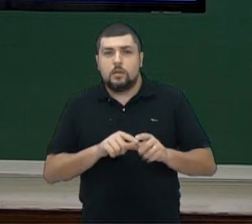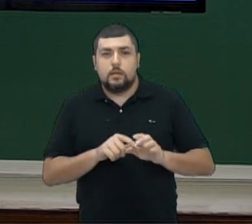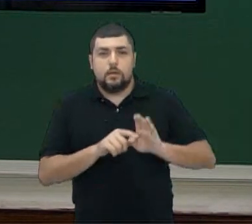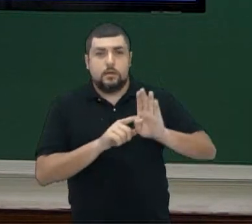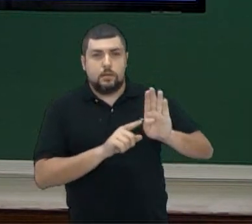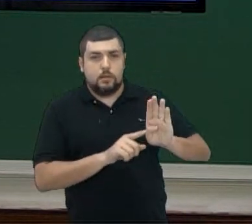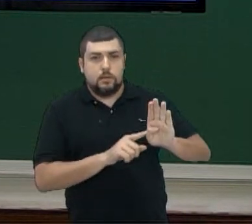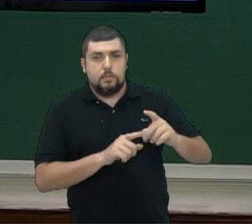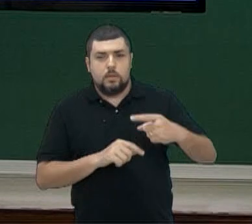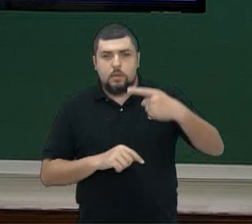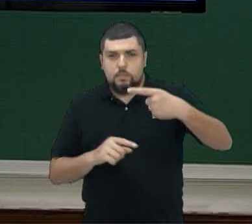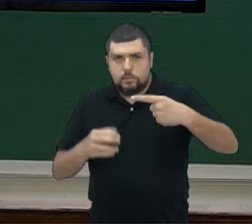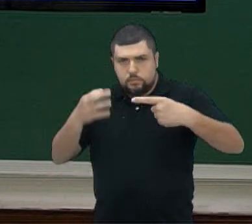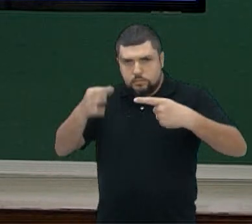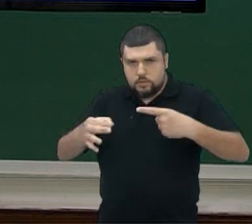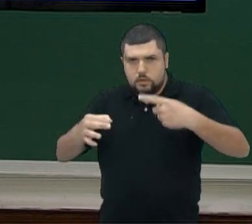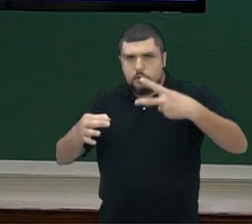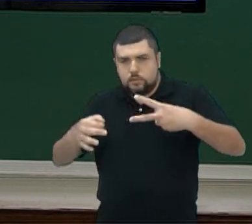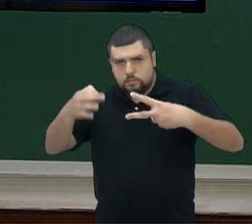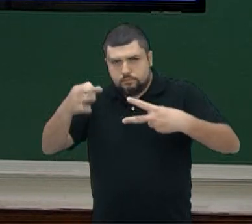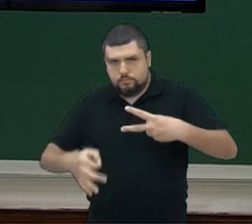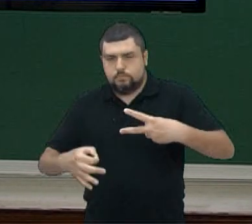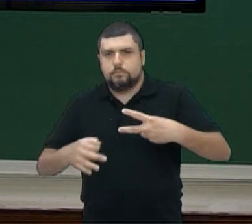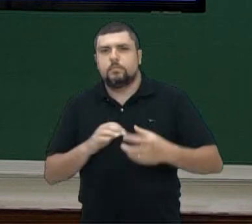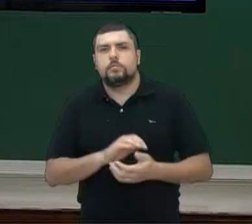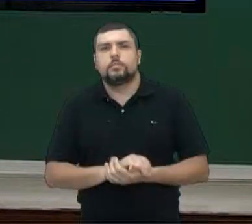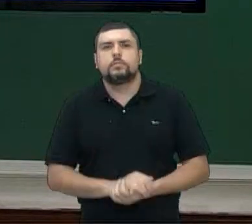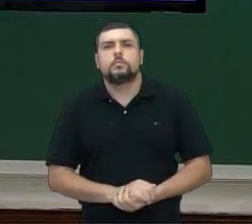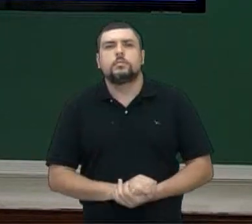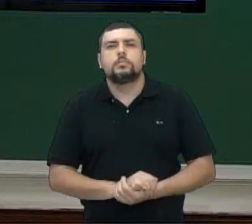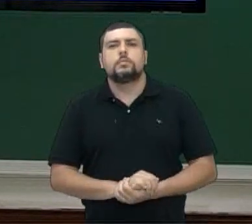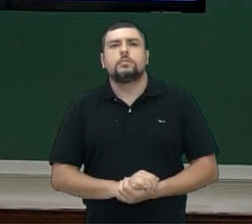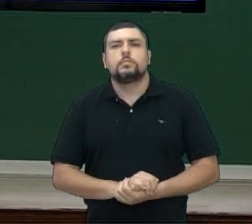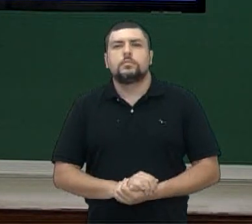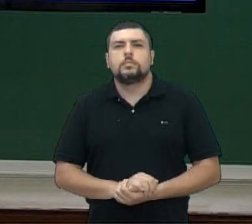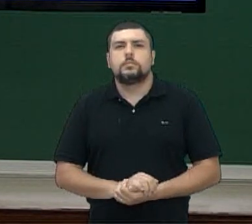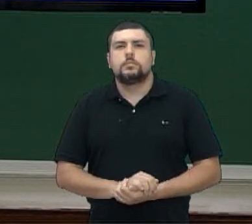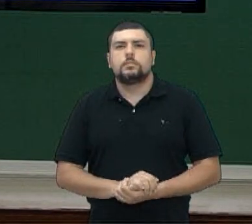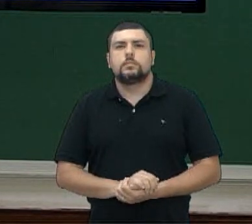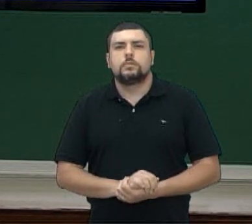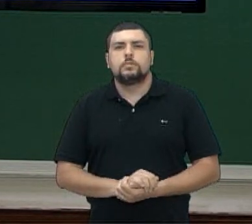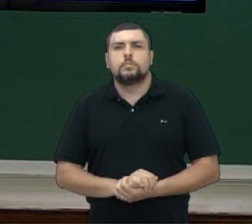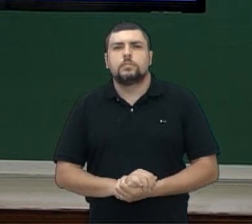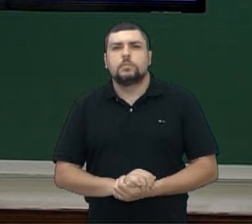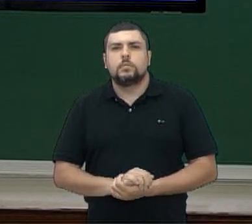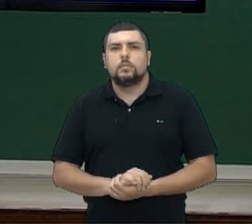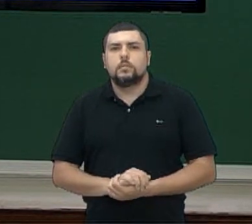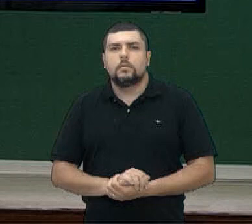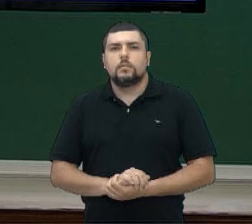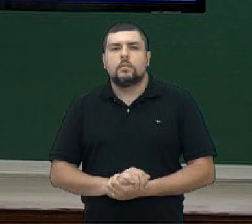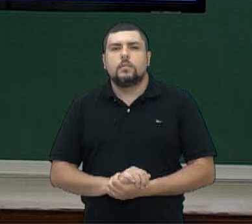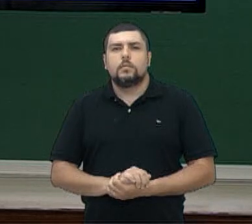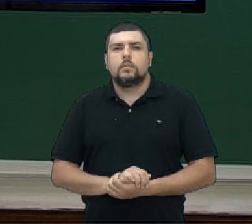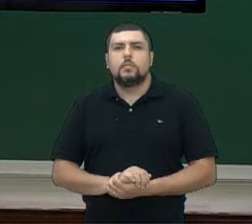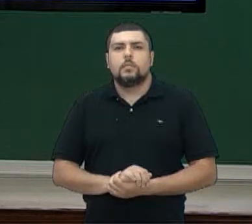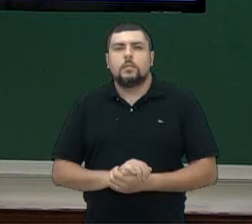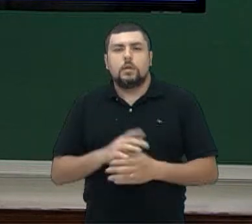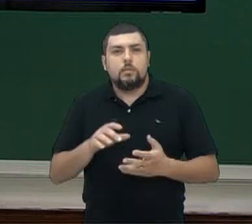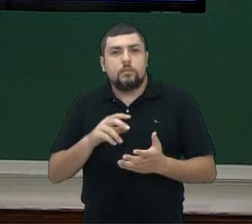cabem, ok? Talvez eu diria que o I'm so sorry seria mais forte. Me desculpe mesmo,